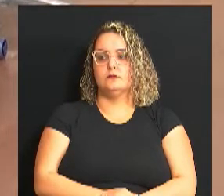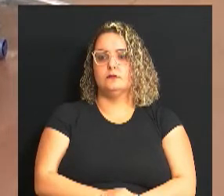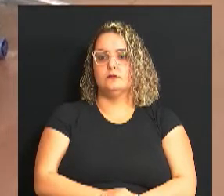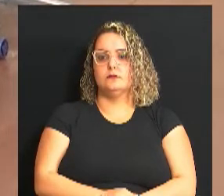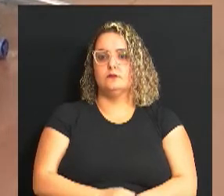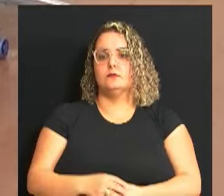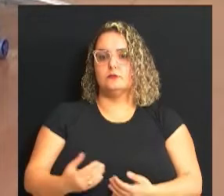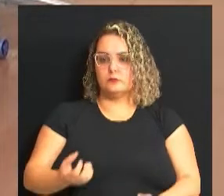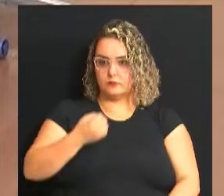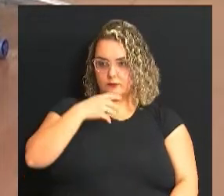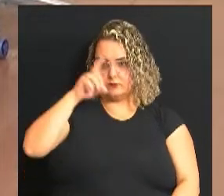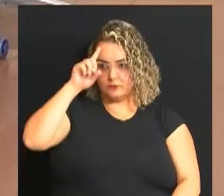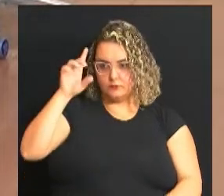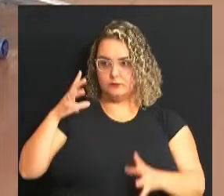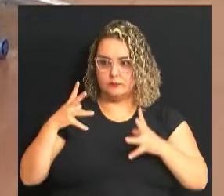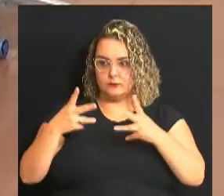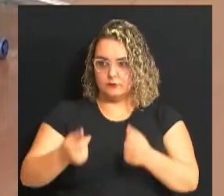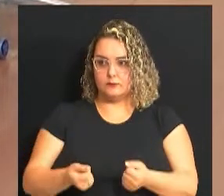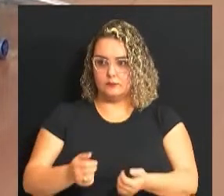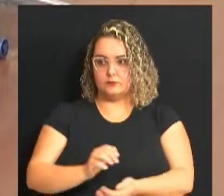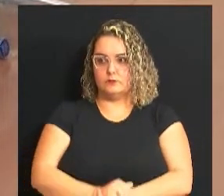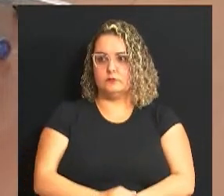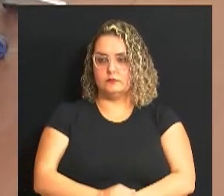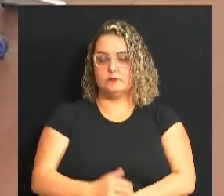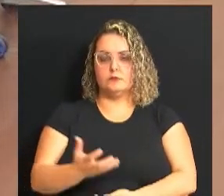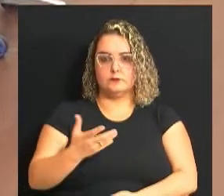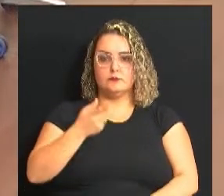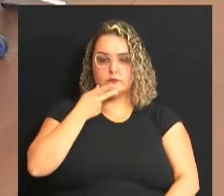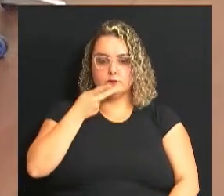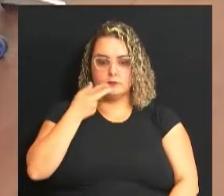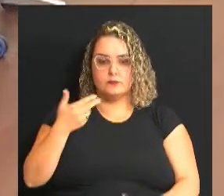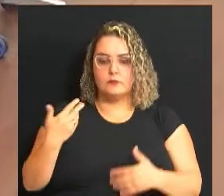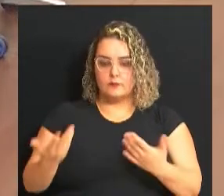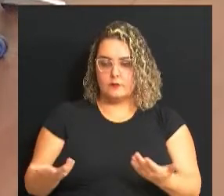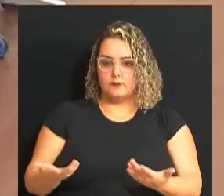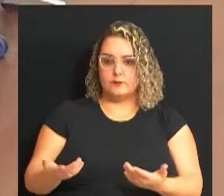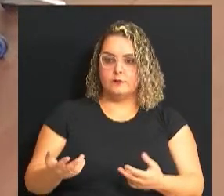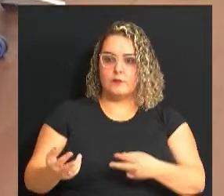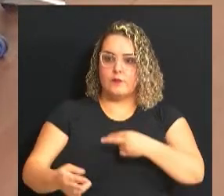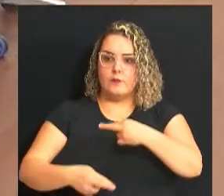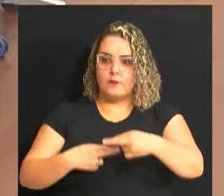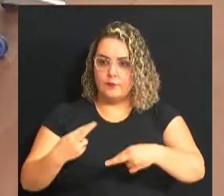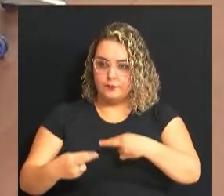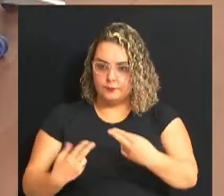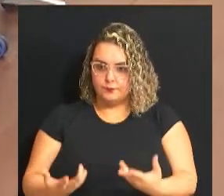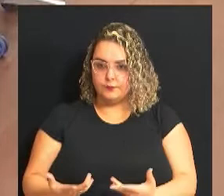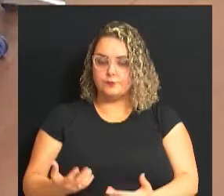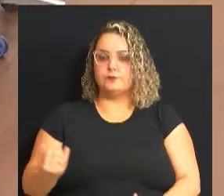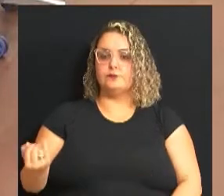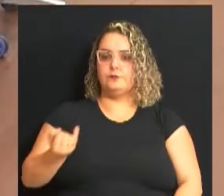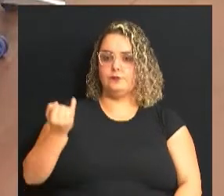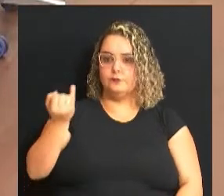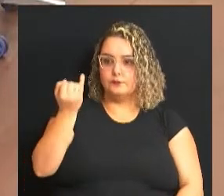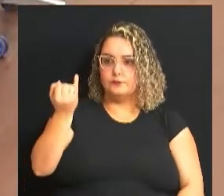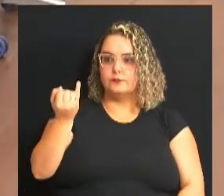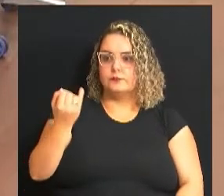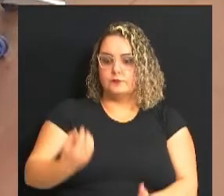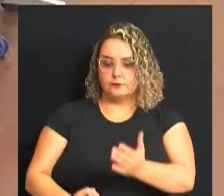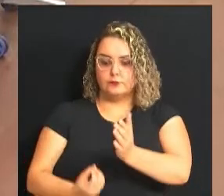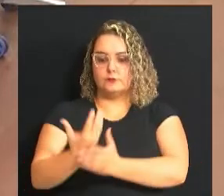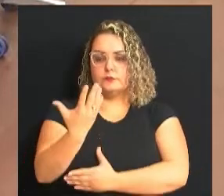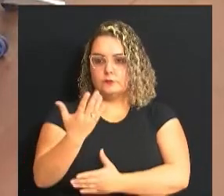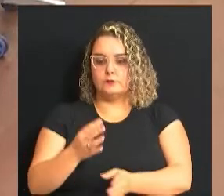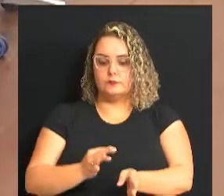Bom dia a todos. Gostaria de dizer, então, em relação à importância, né, da criação desse